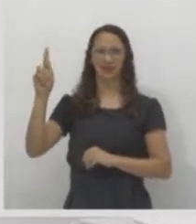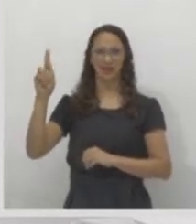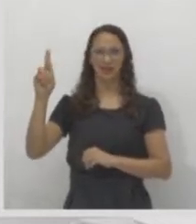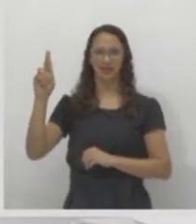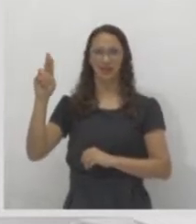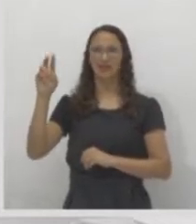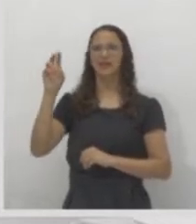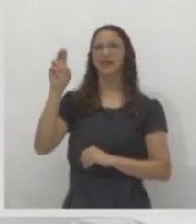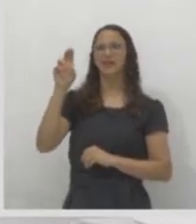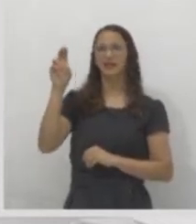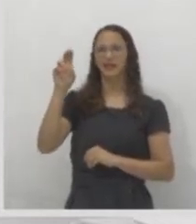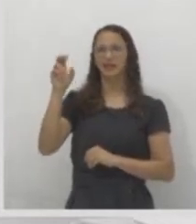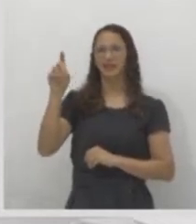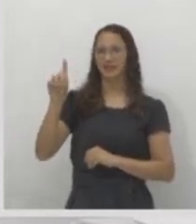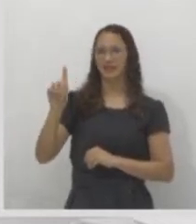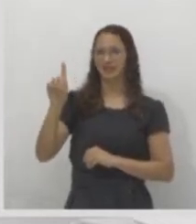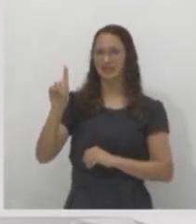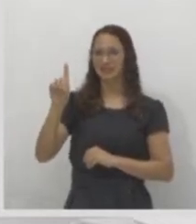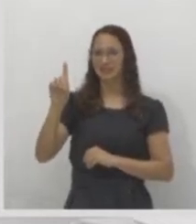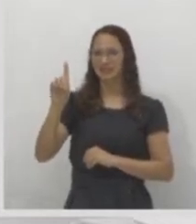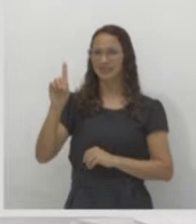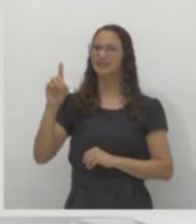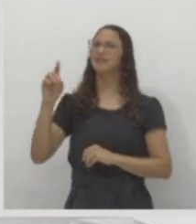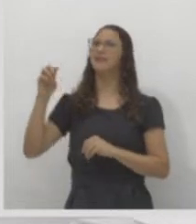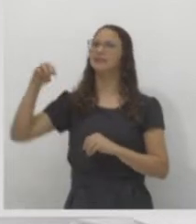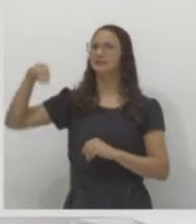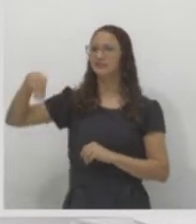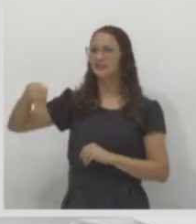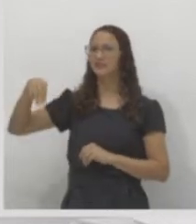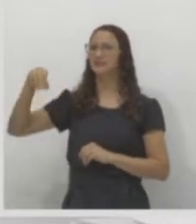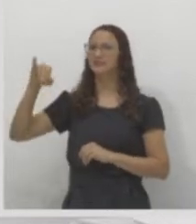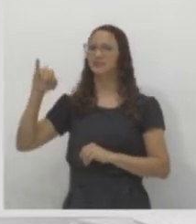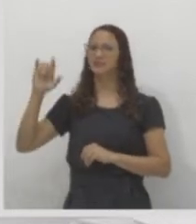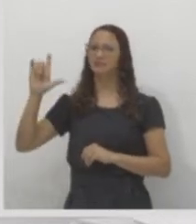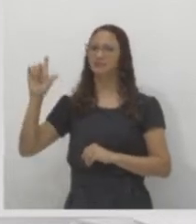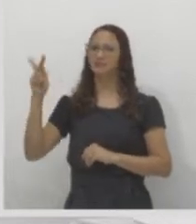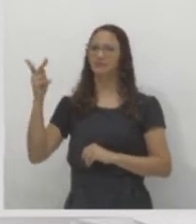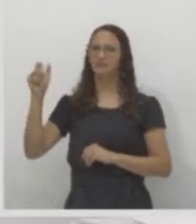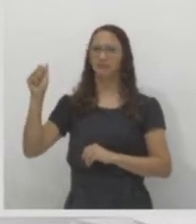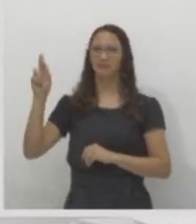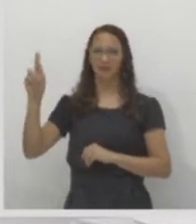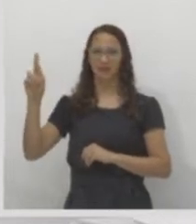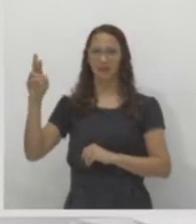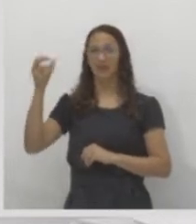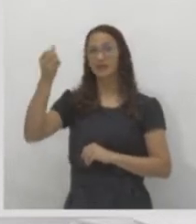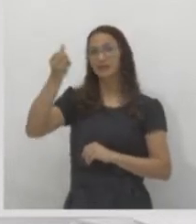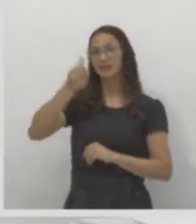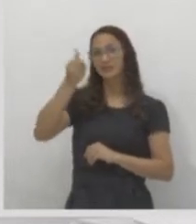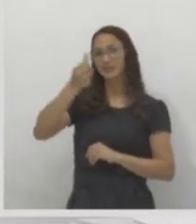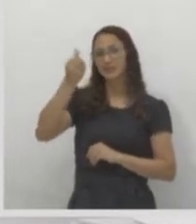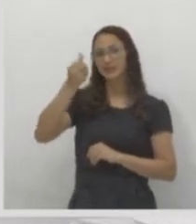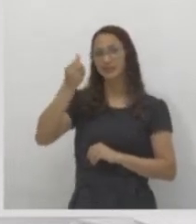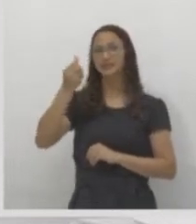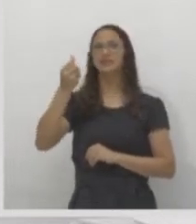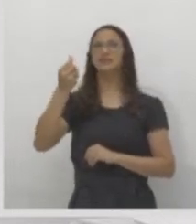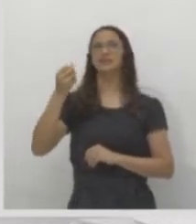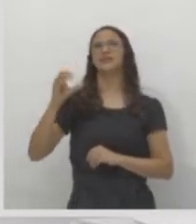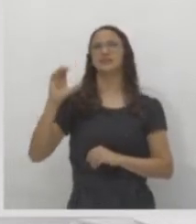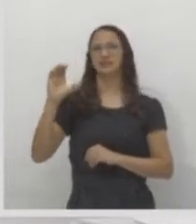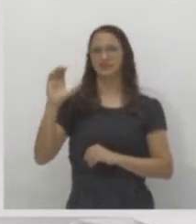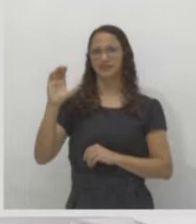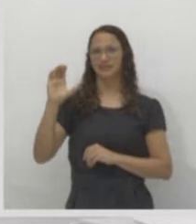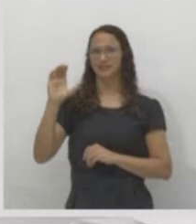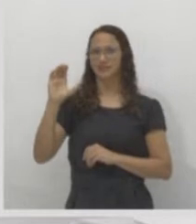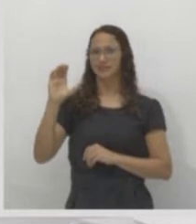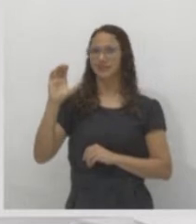milhar e, por fim, a sexta ordem com a centena de milhar, por também estar na classe